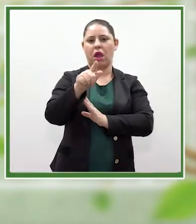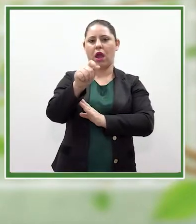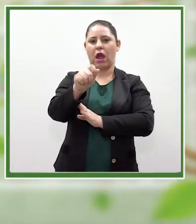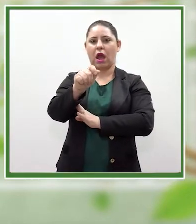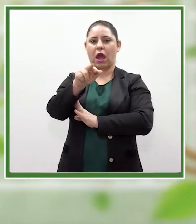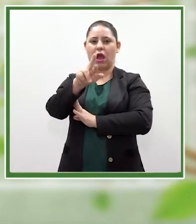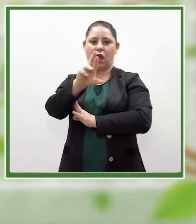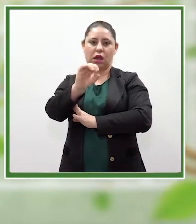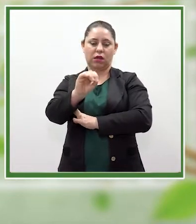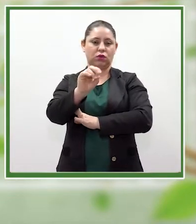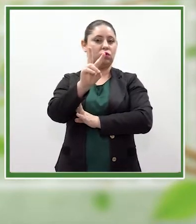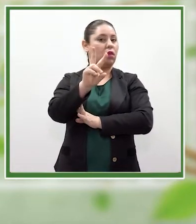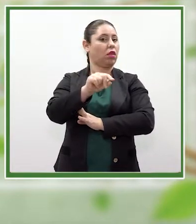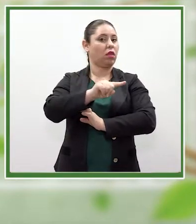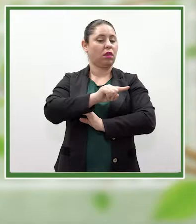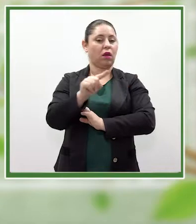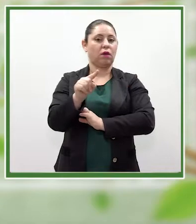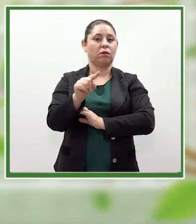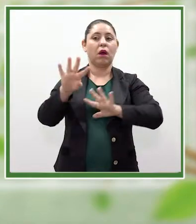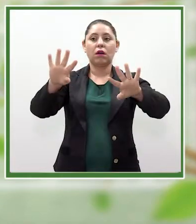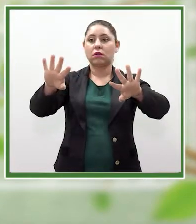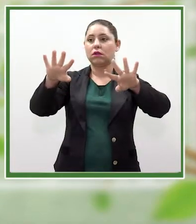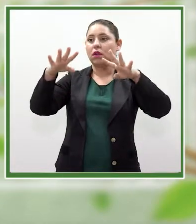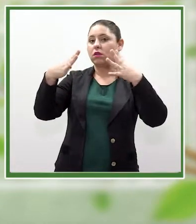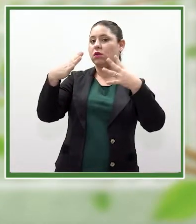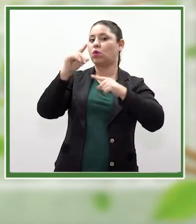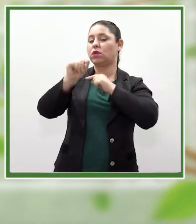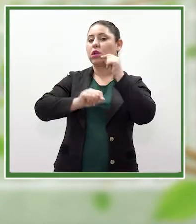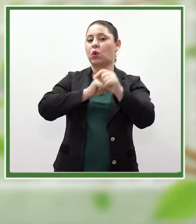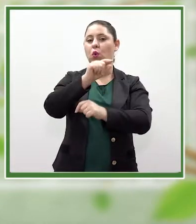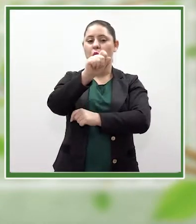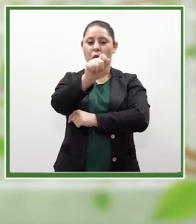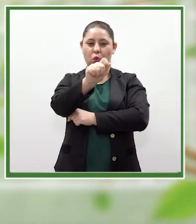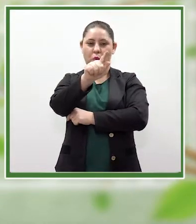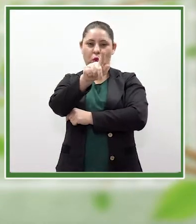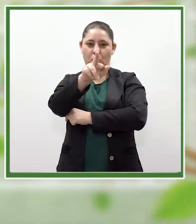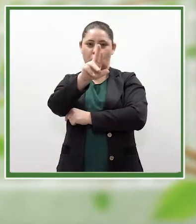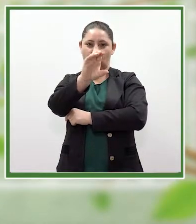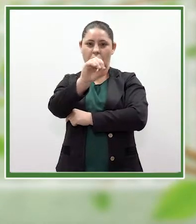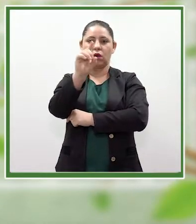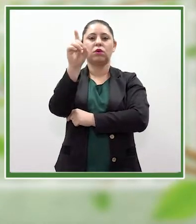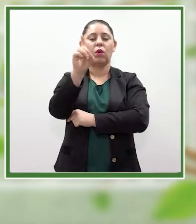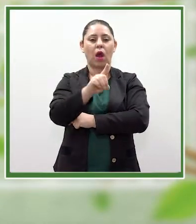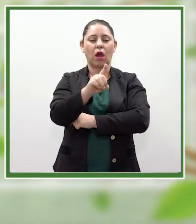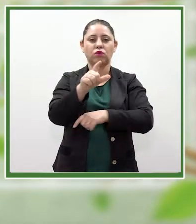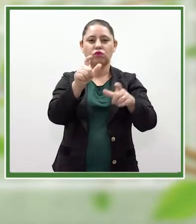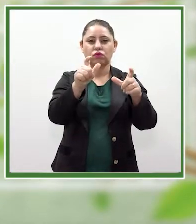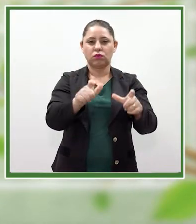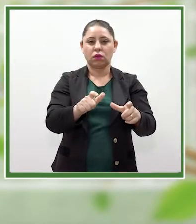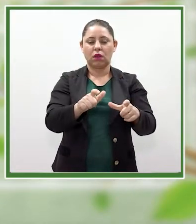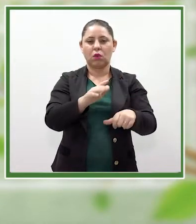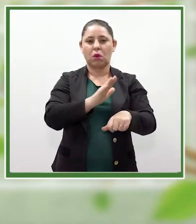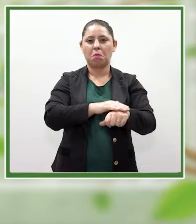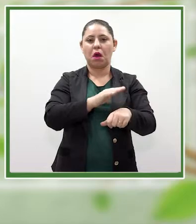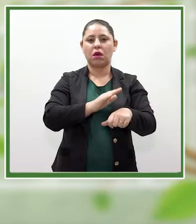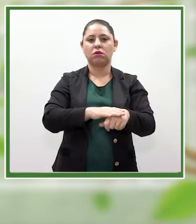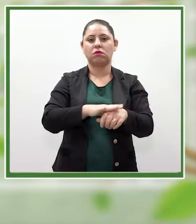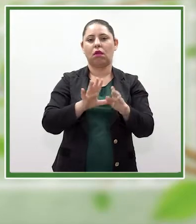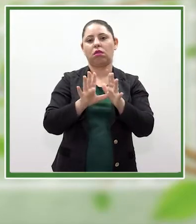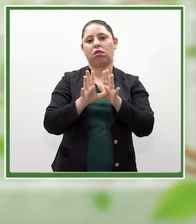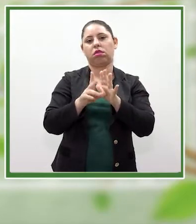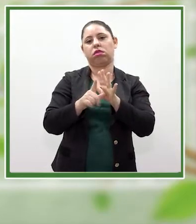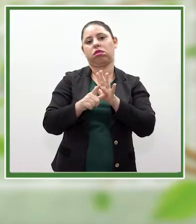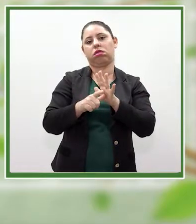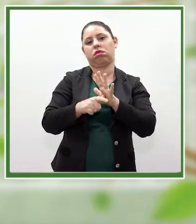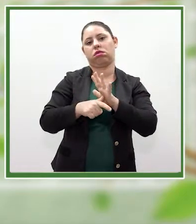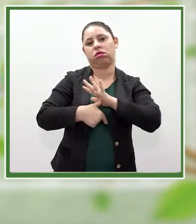relacionadas ao agro, né? E também para chamar atenção que o agro ainda é